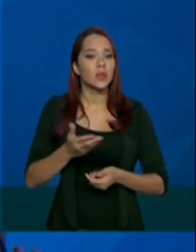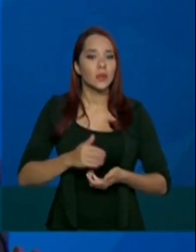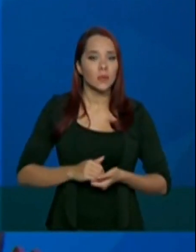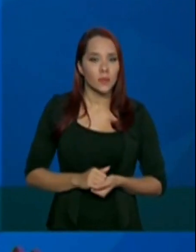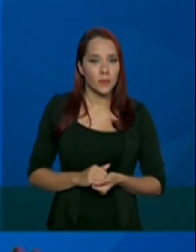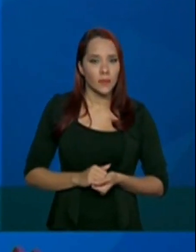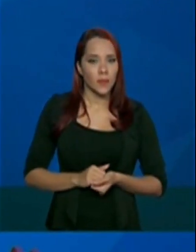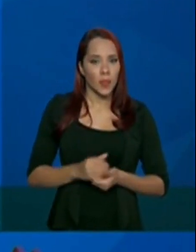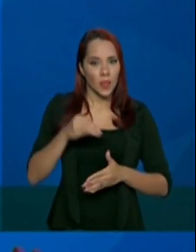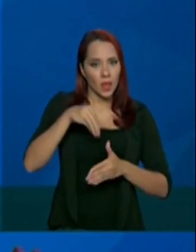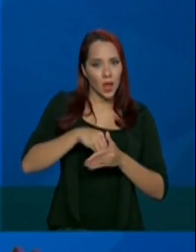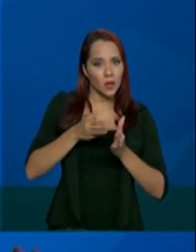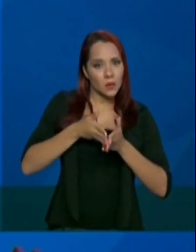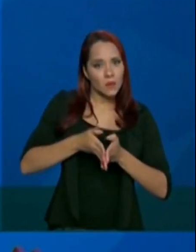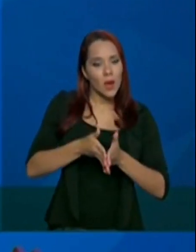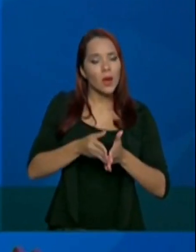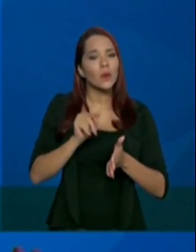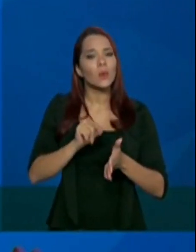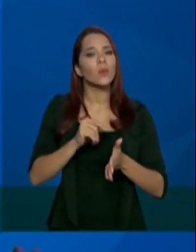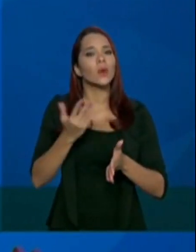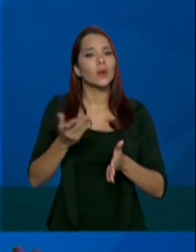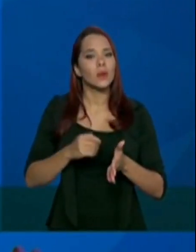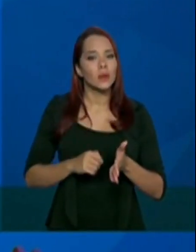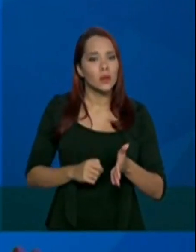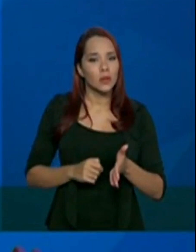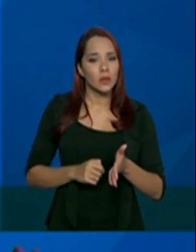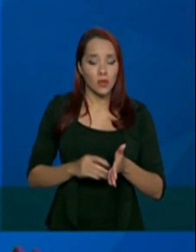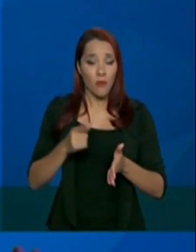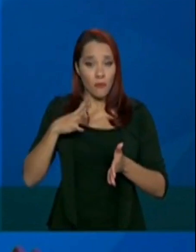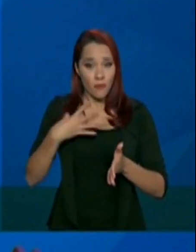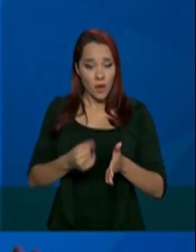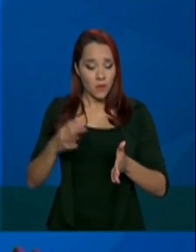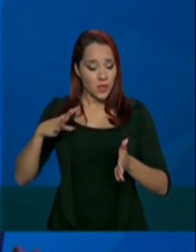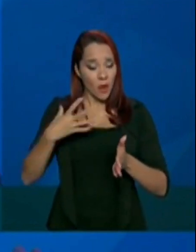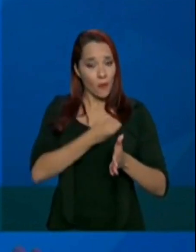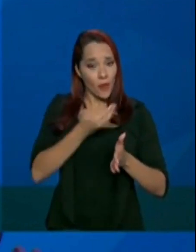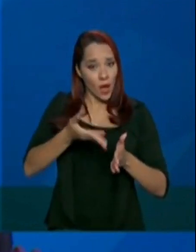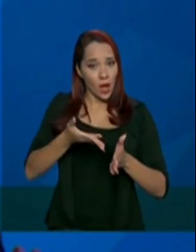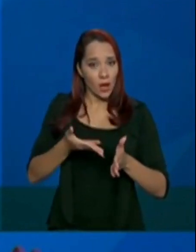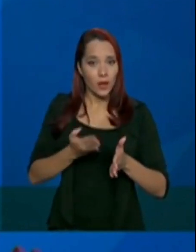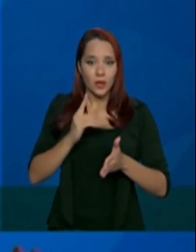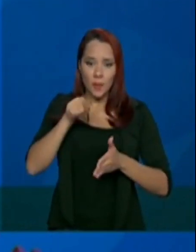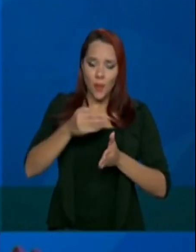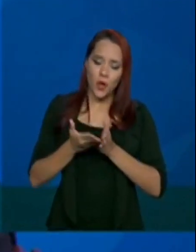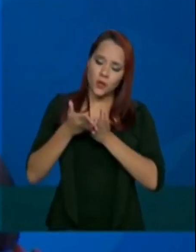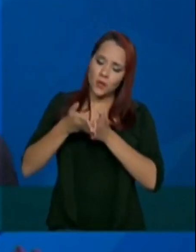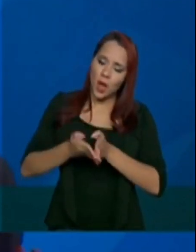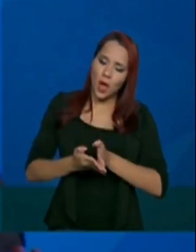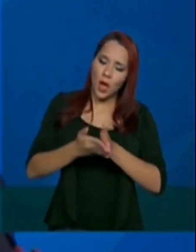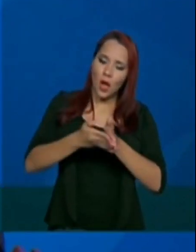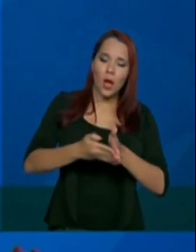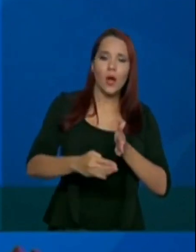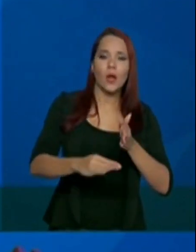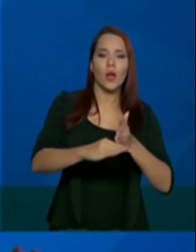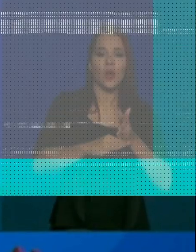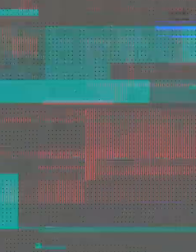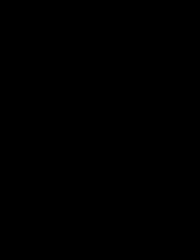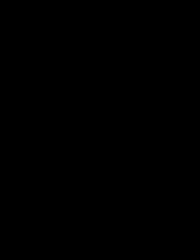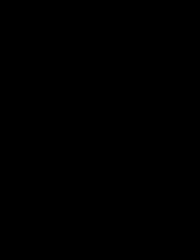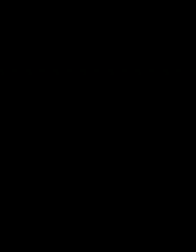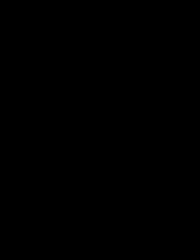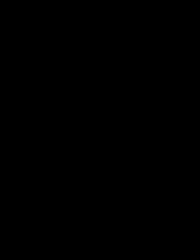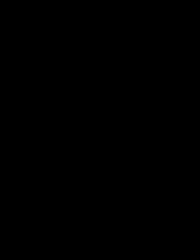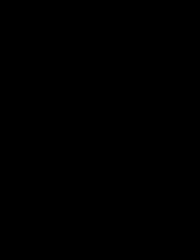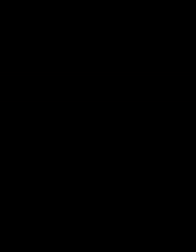a bordo desse barco olá pessoal marco quando a gente chegar em terra firme gente começa a brigar de